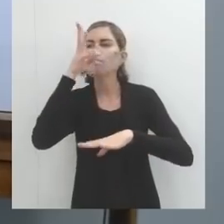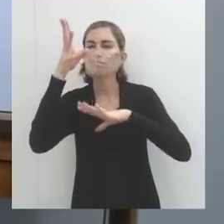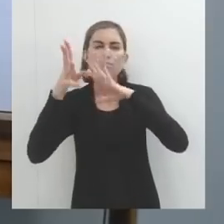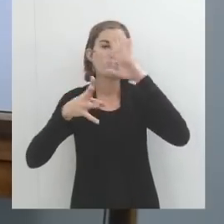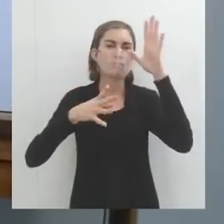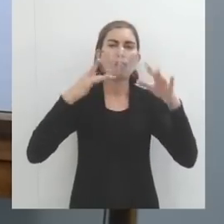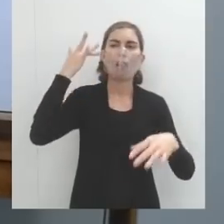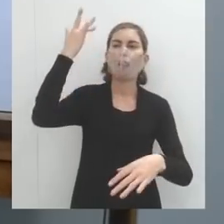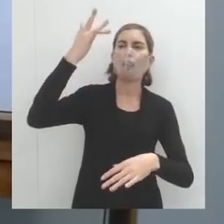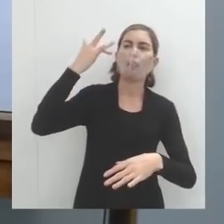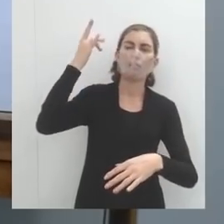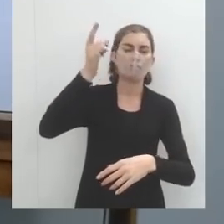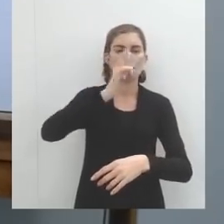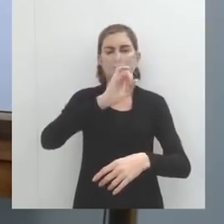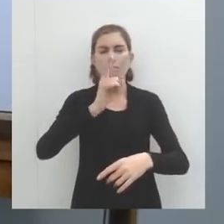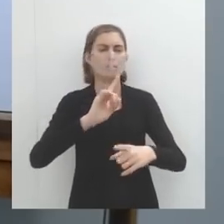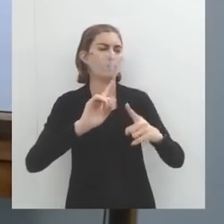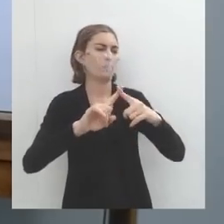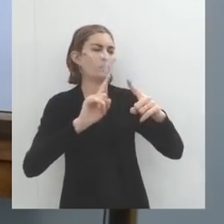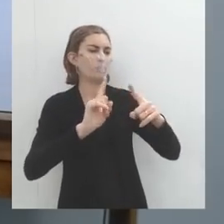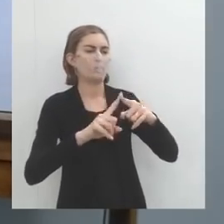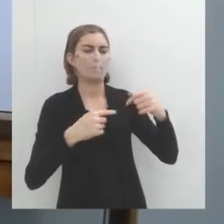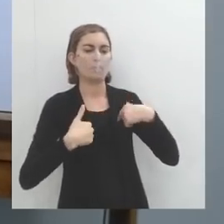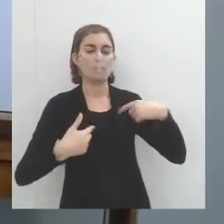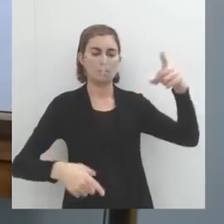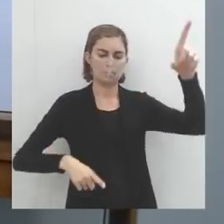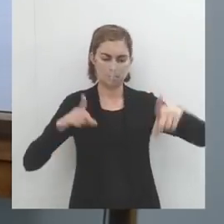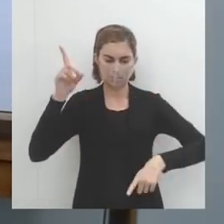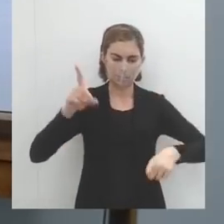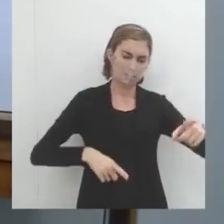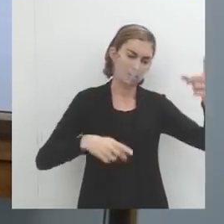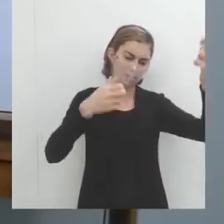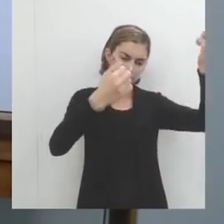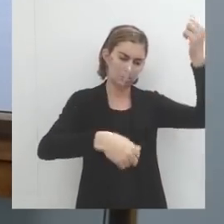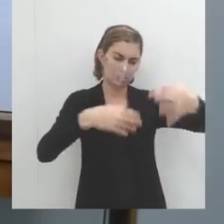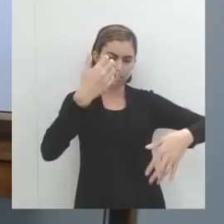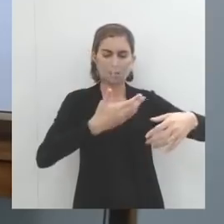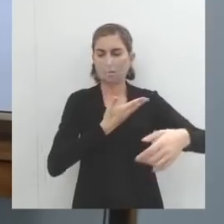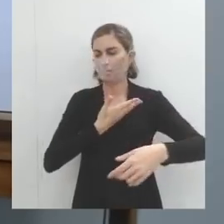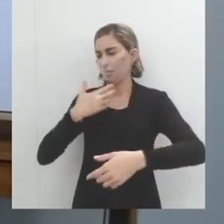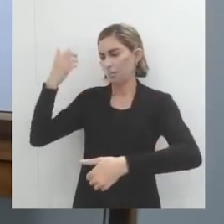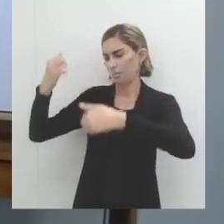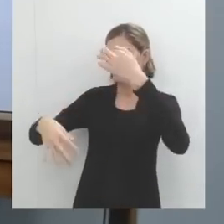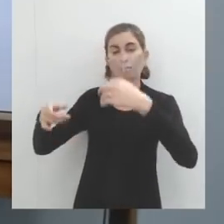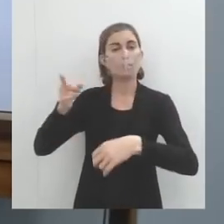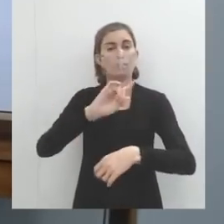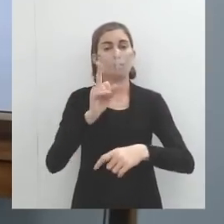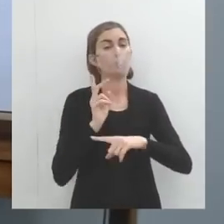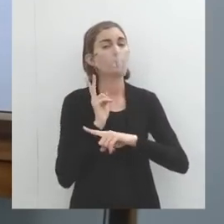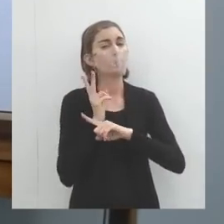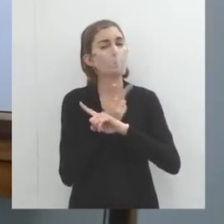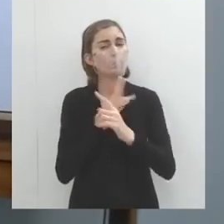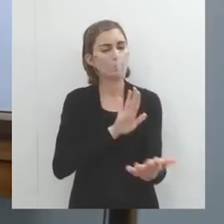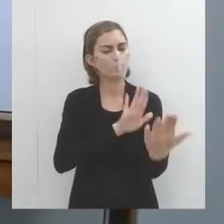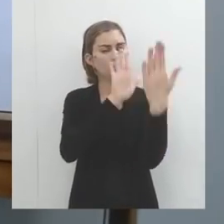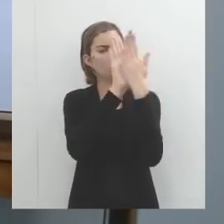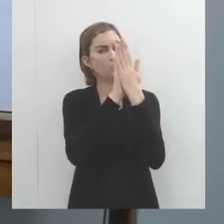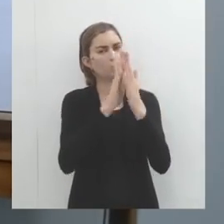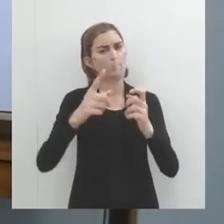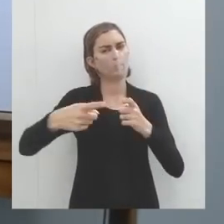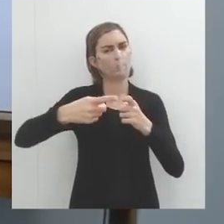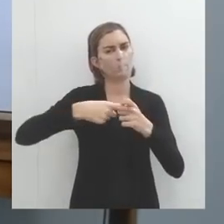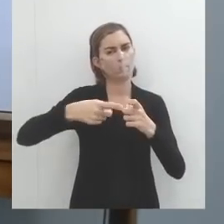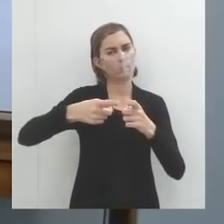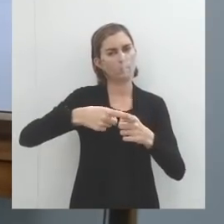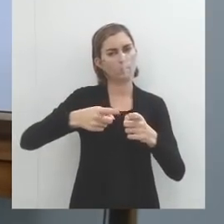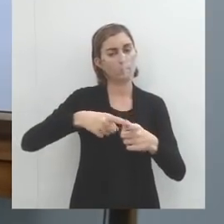do achismo, não, porque minha prima disse, não, porque minha amiga disse que... Não, procurem um médico, porque